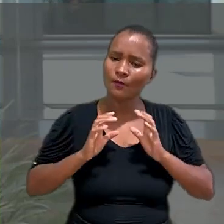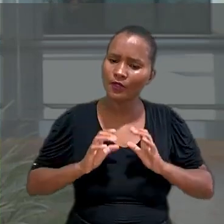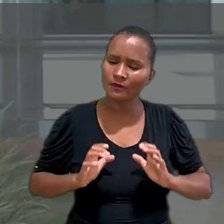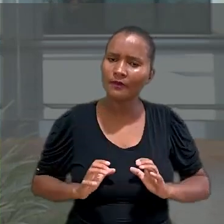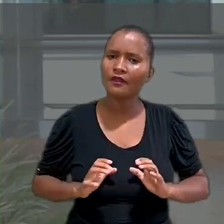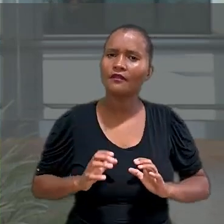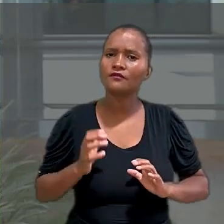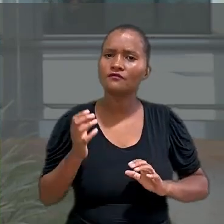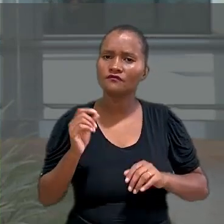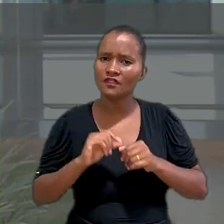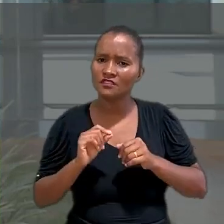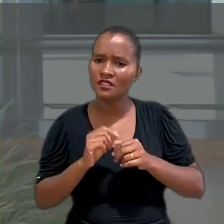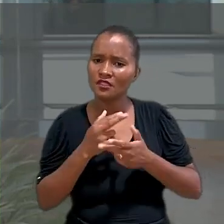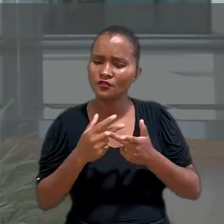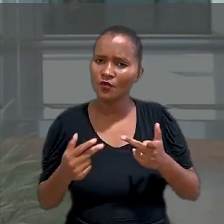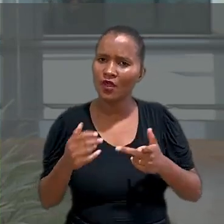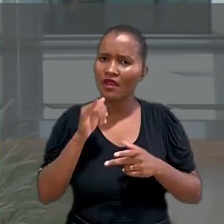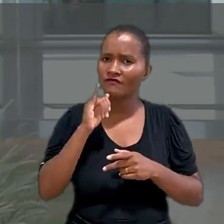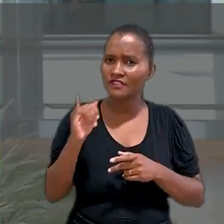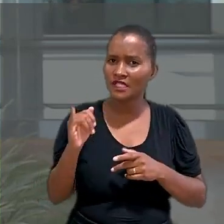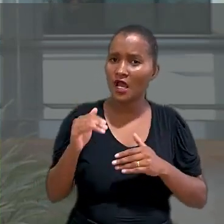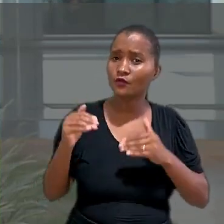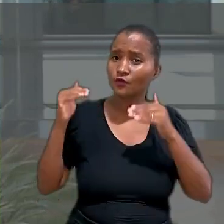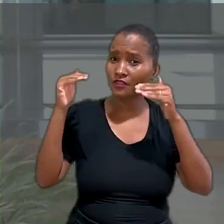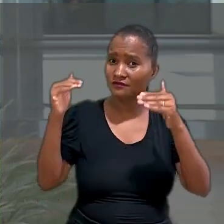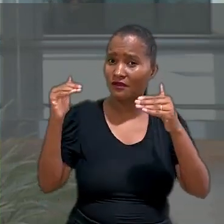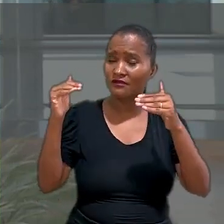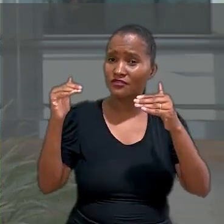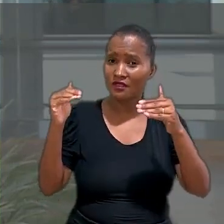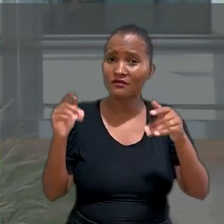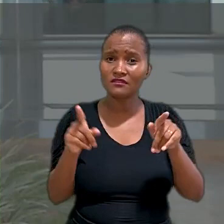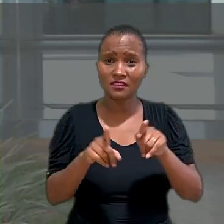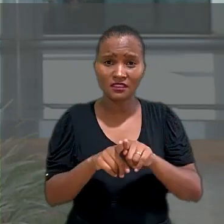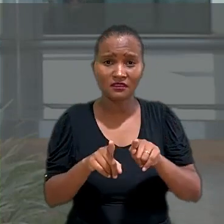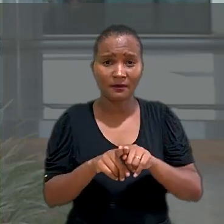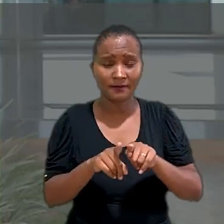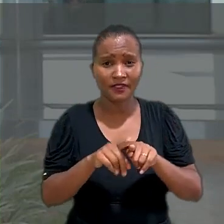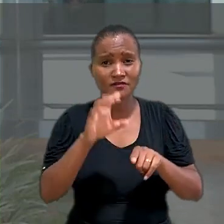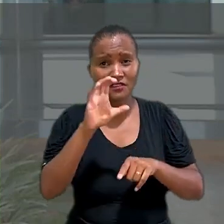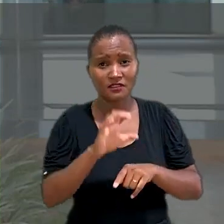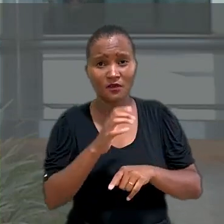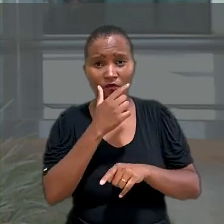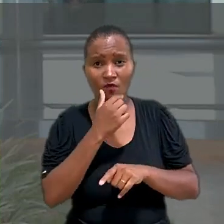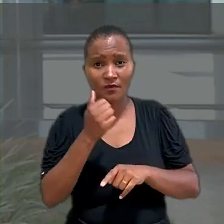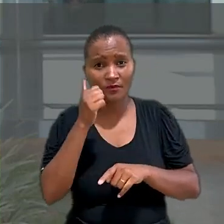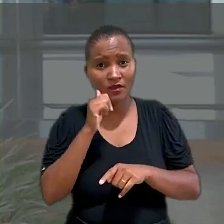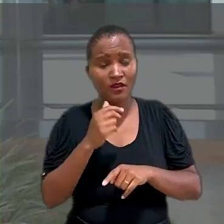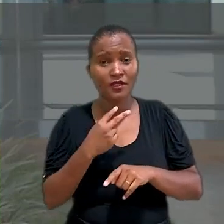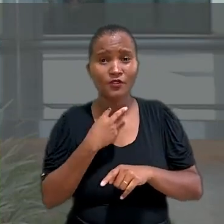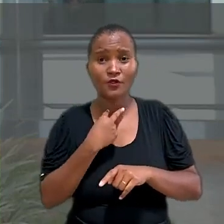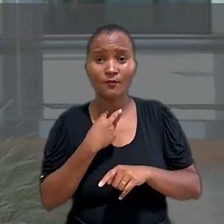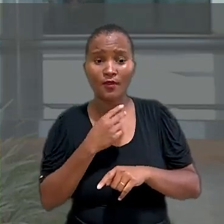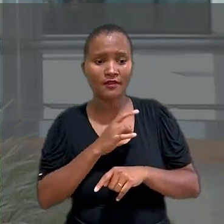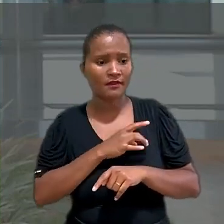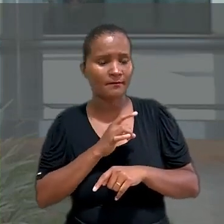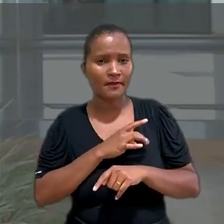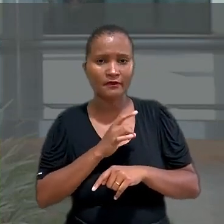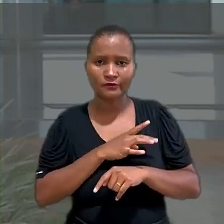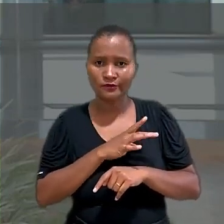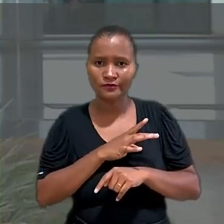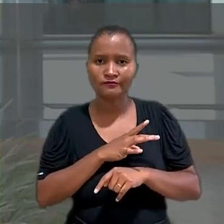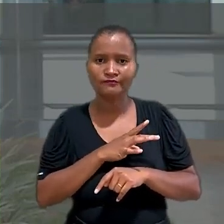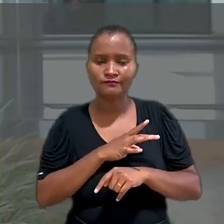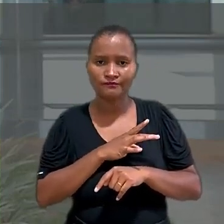deve agir, deve comunicar às autoridades e, claro, o cidadão, a cidadã não pode ter receio